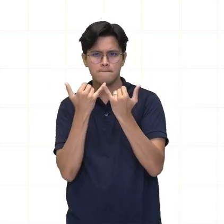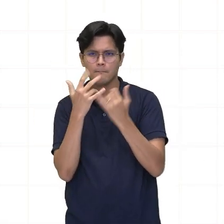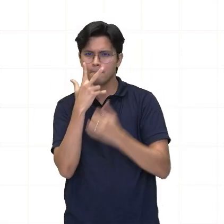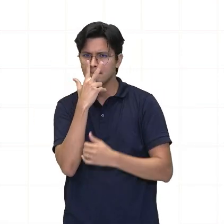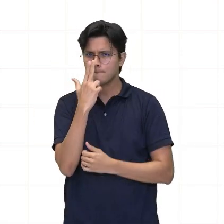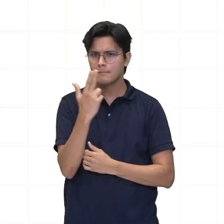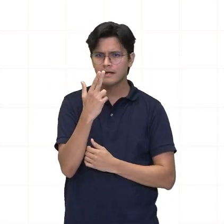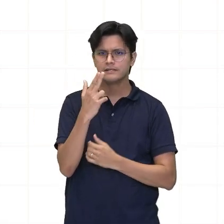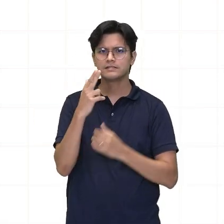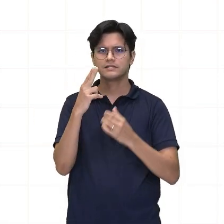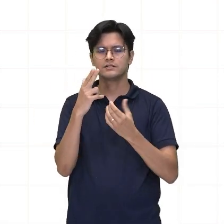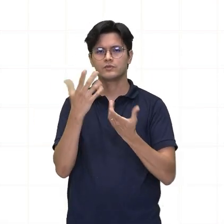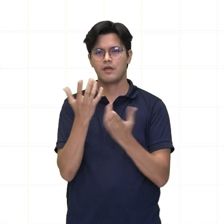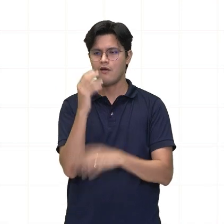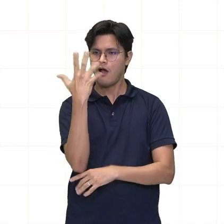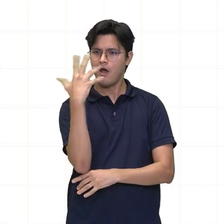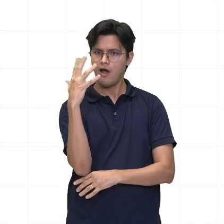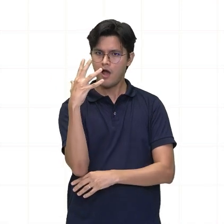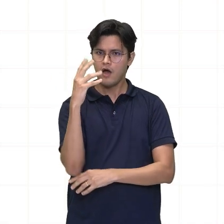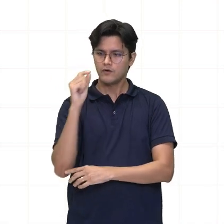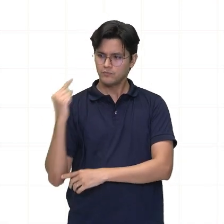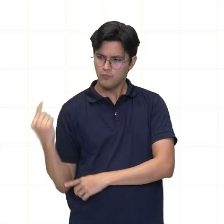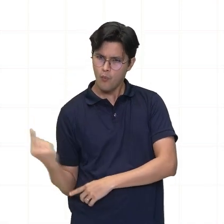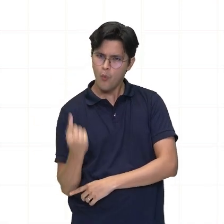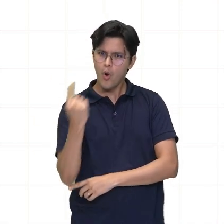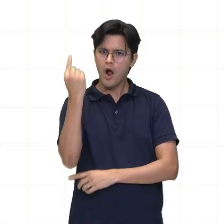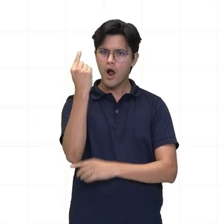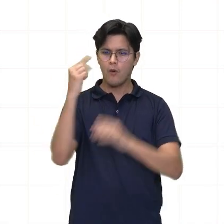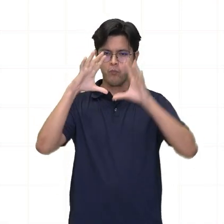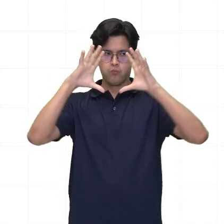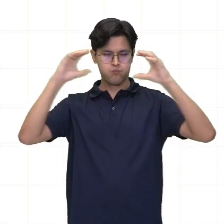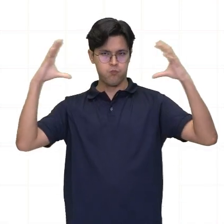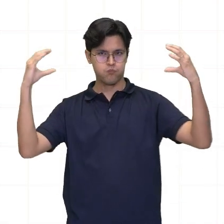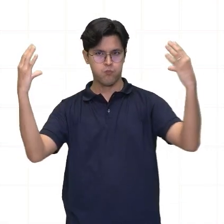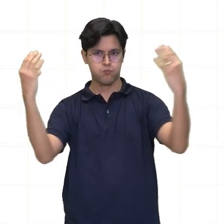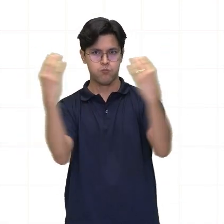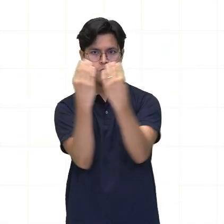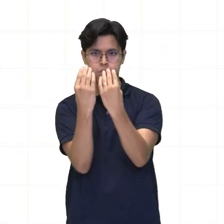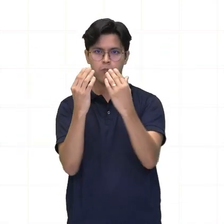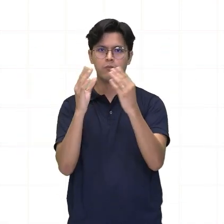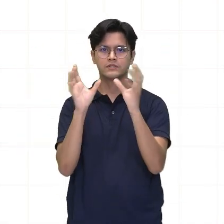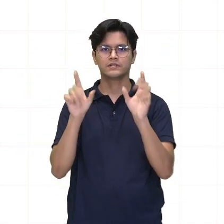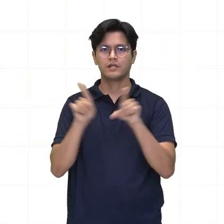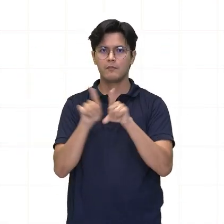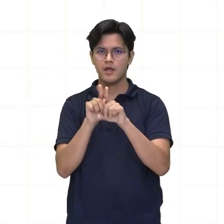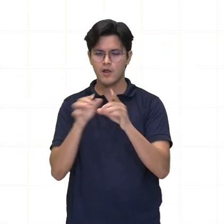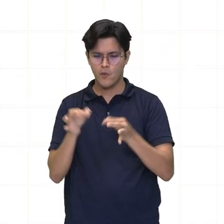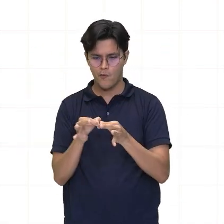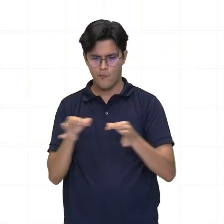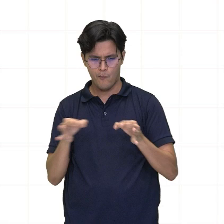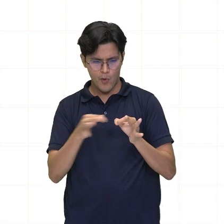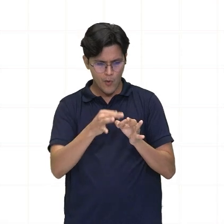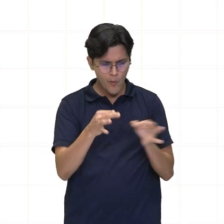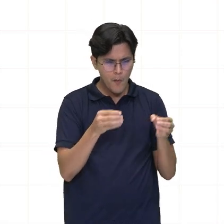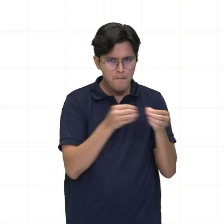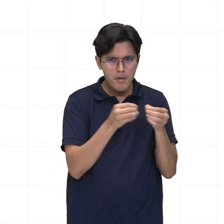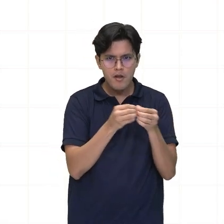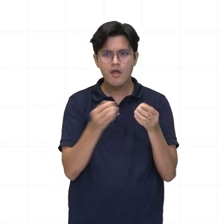dessas árvores, que são gigantescas e estão ali próximas uma das outras, inclusive